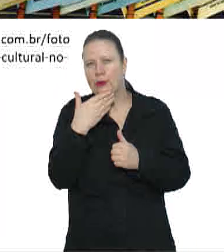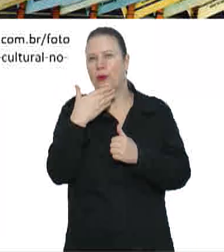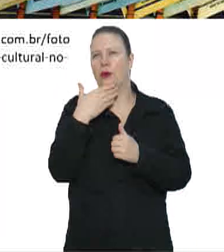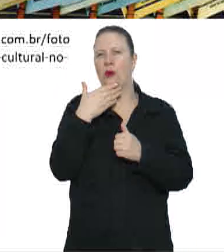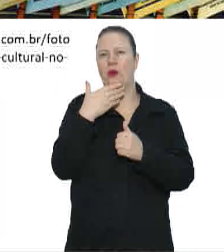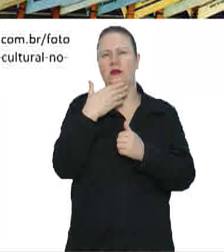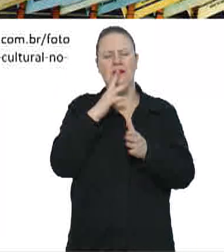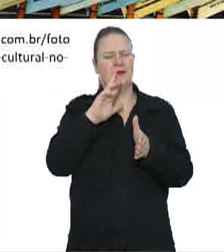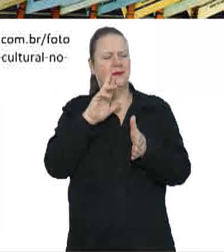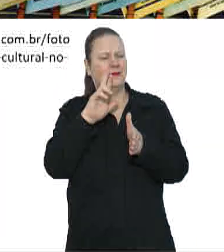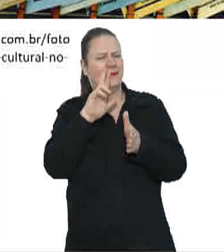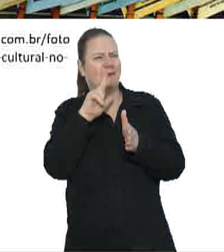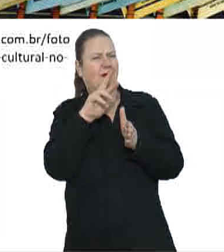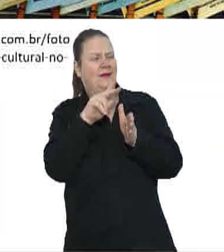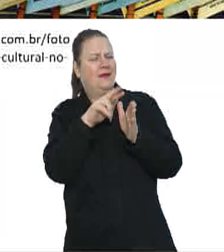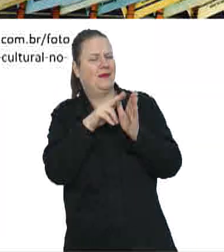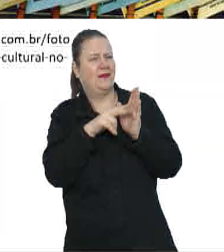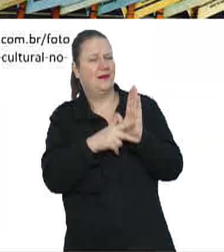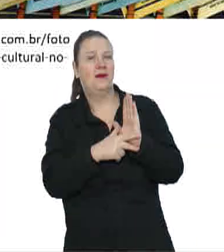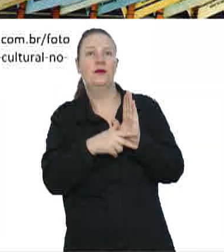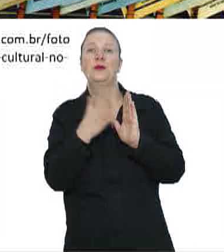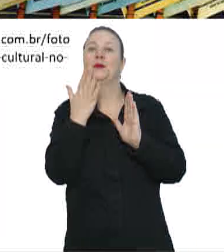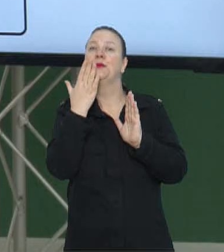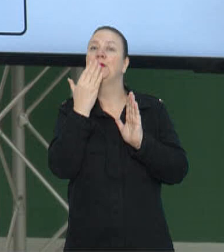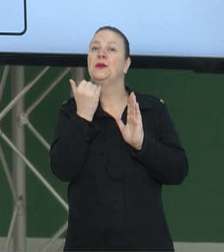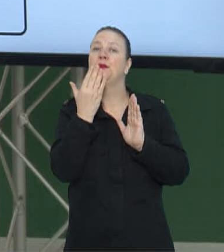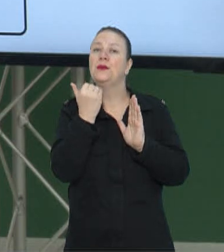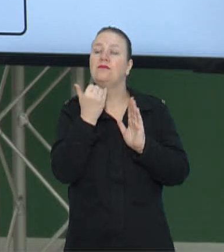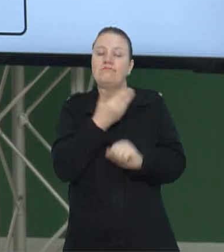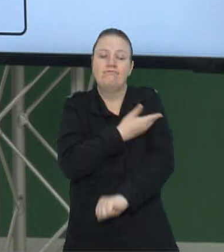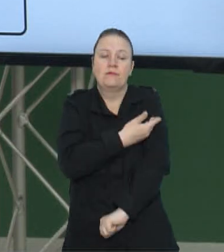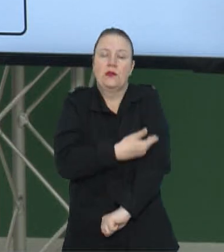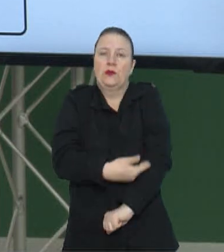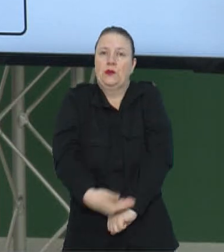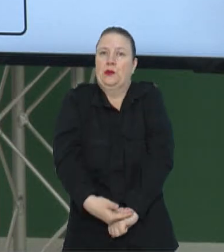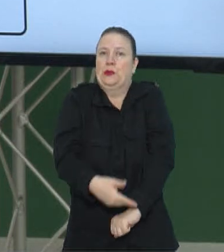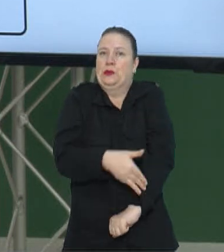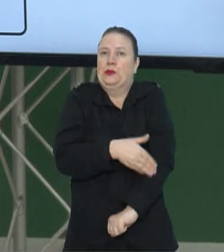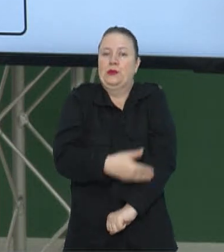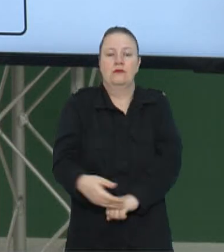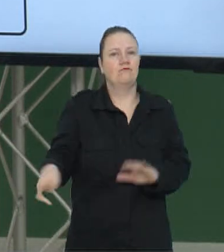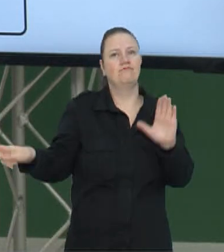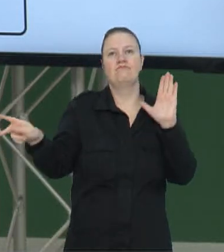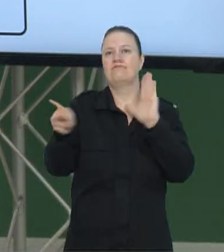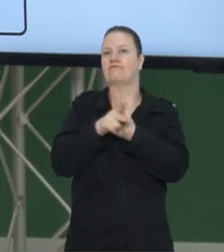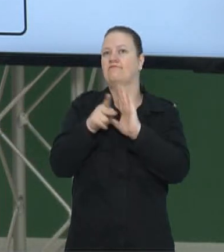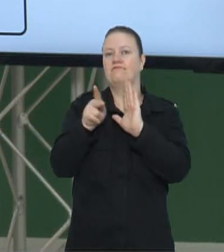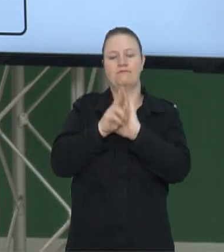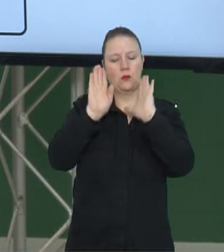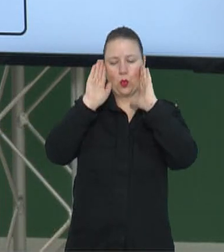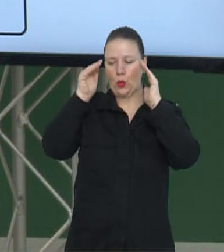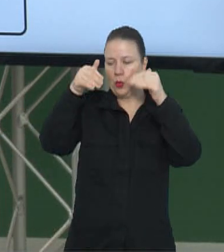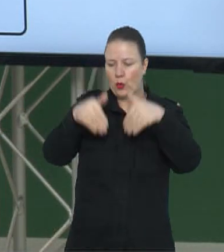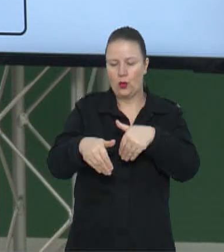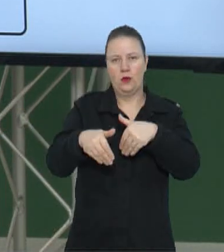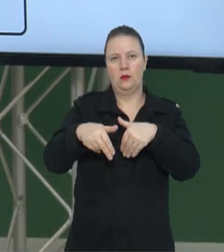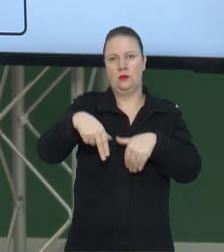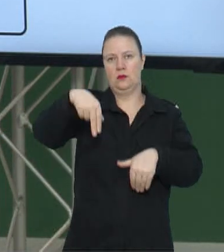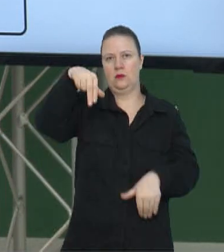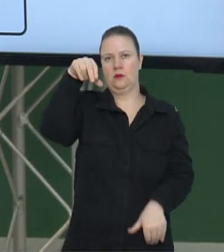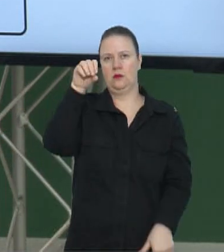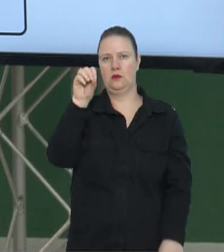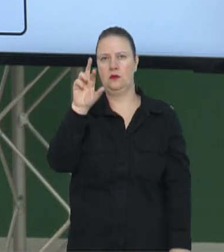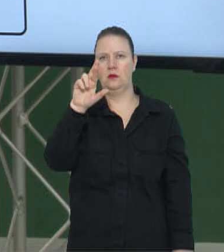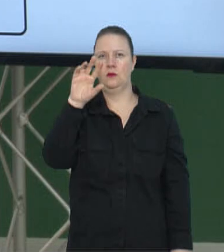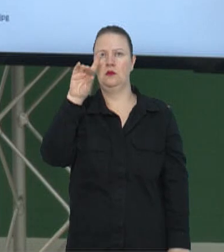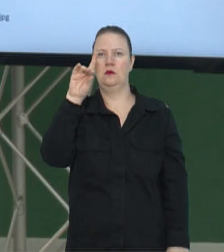bode, a tapioca. Então, são hábitos alimentares específicos da região Nordeste,